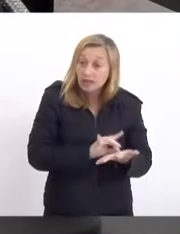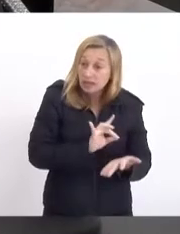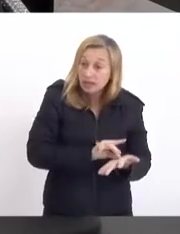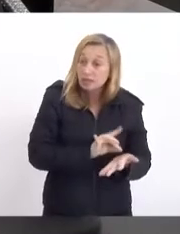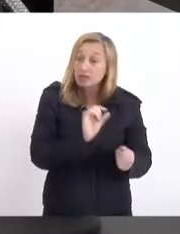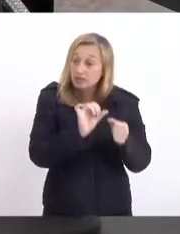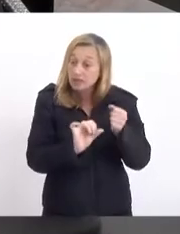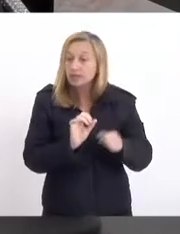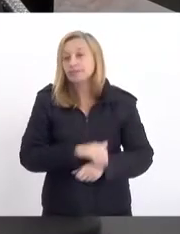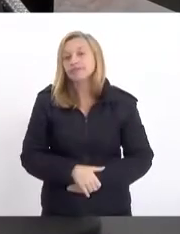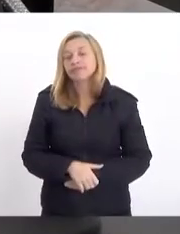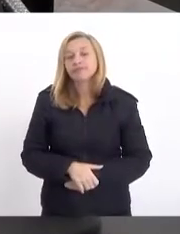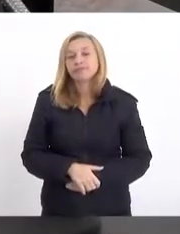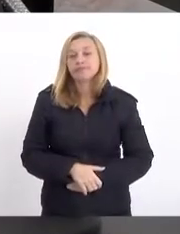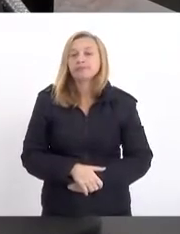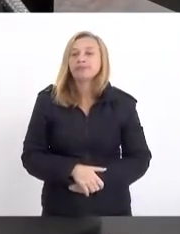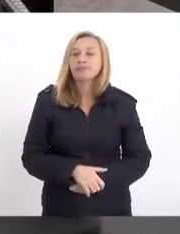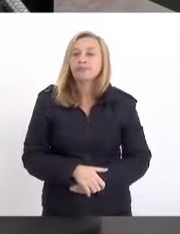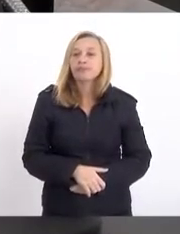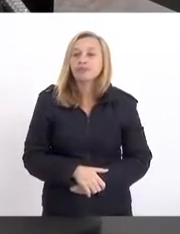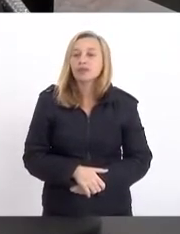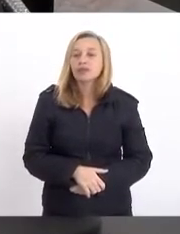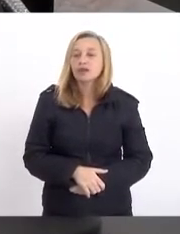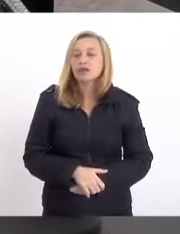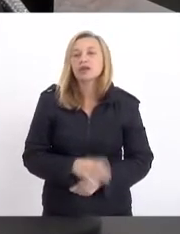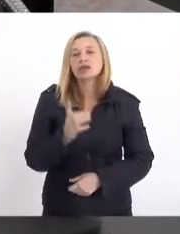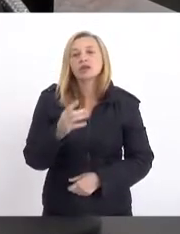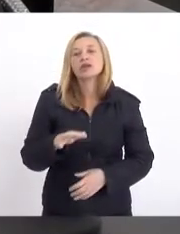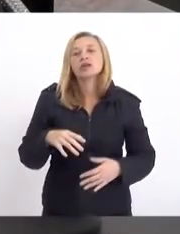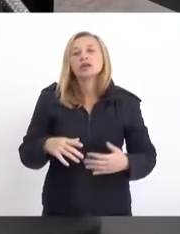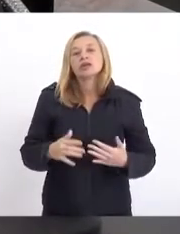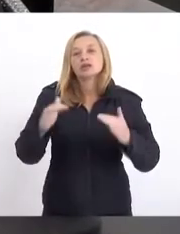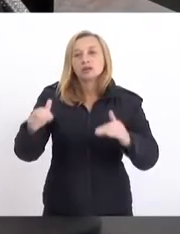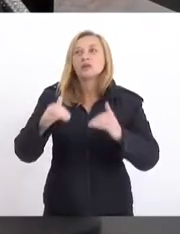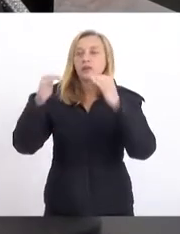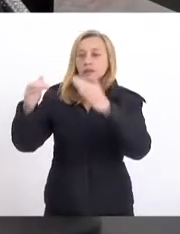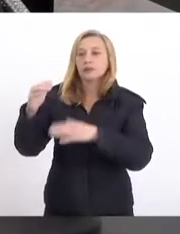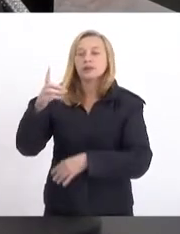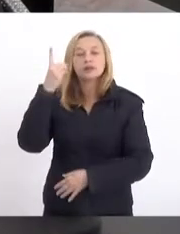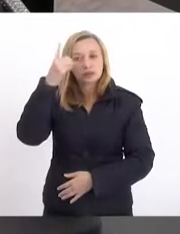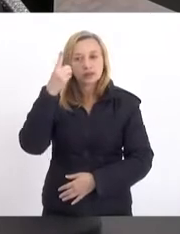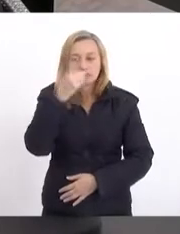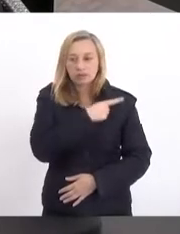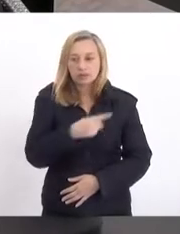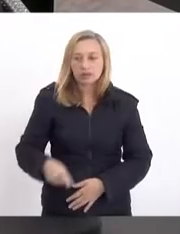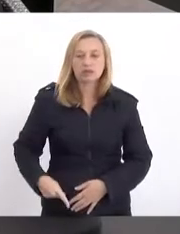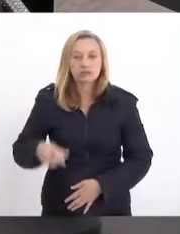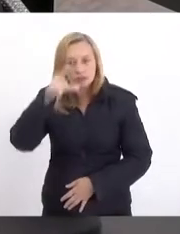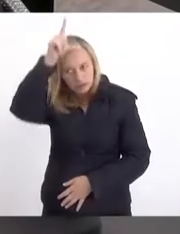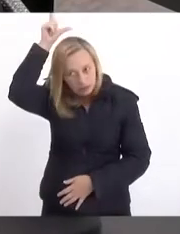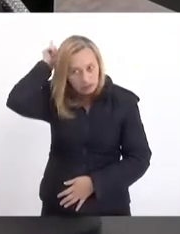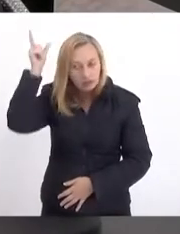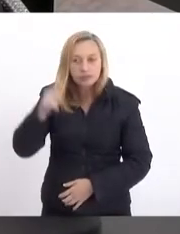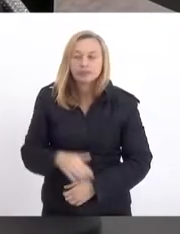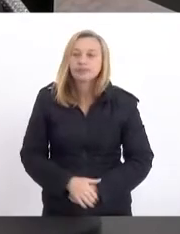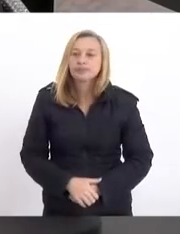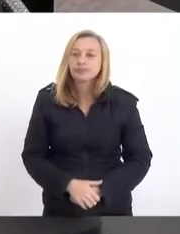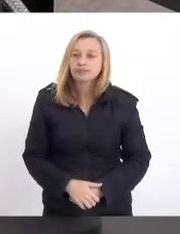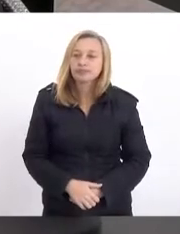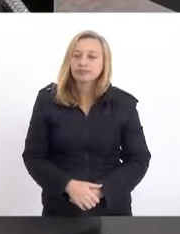feito. E aí, nobre deputado presidente Luiz Paulo,